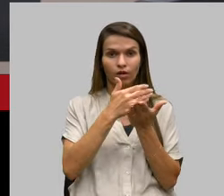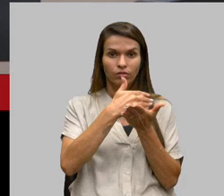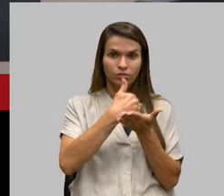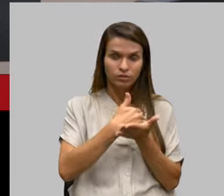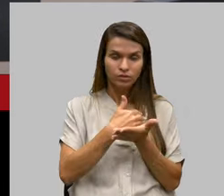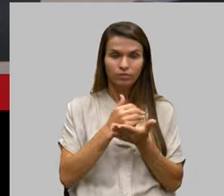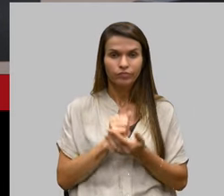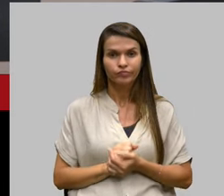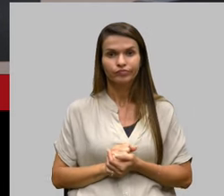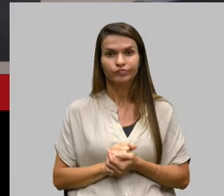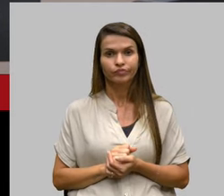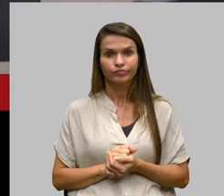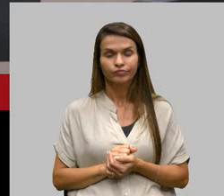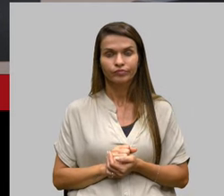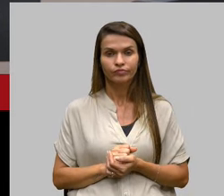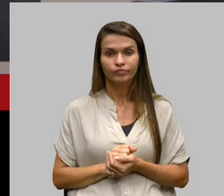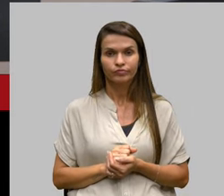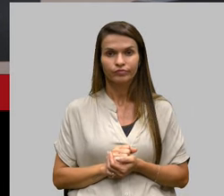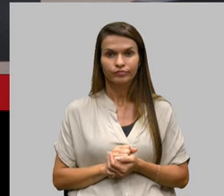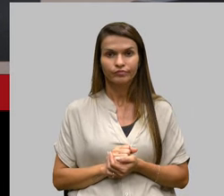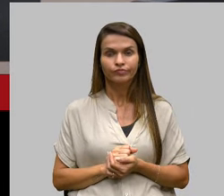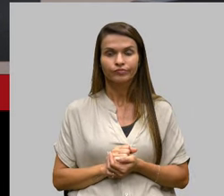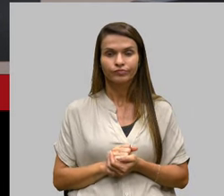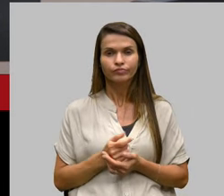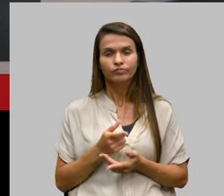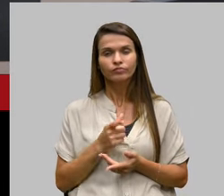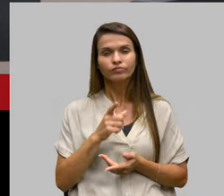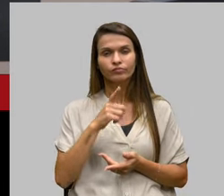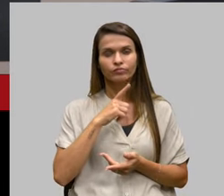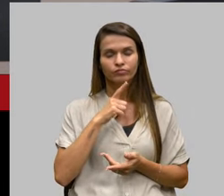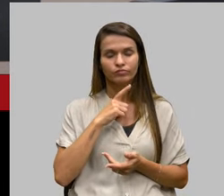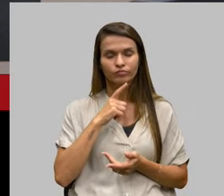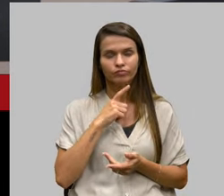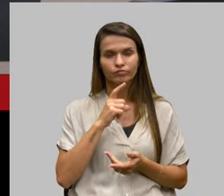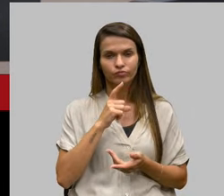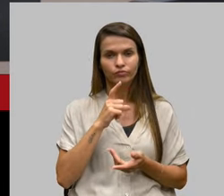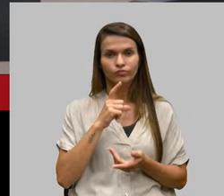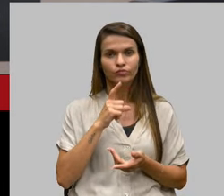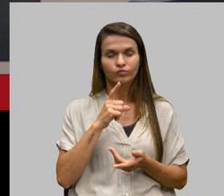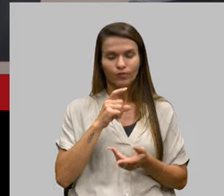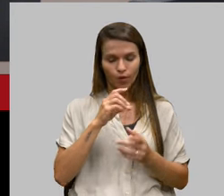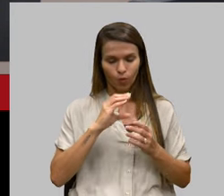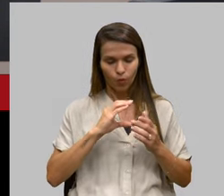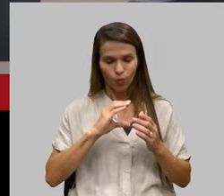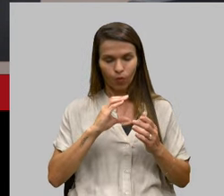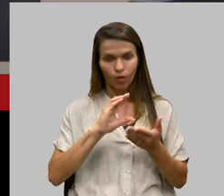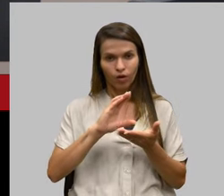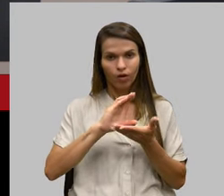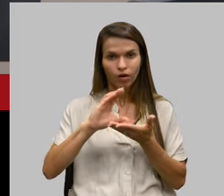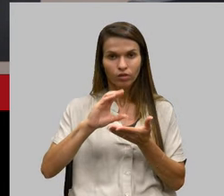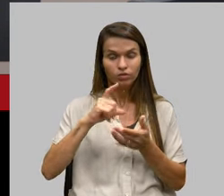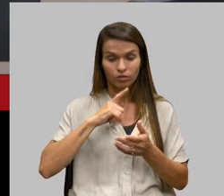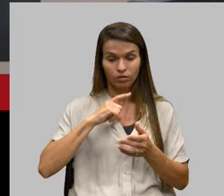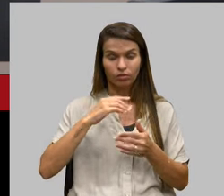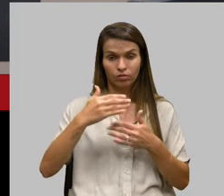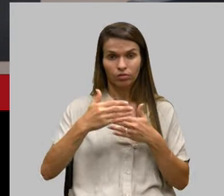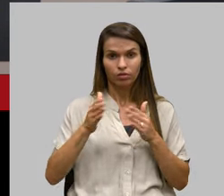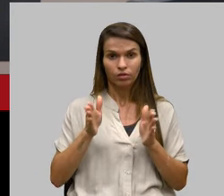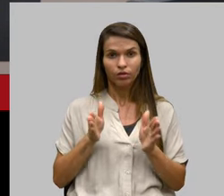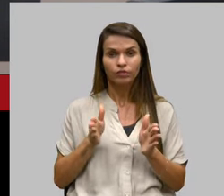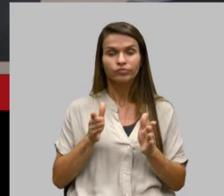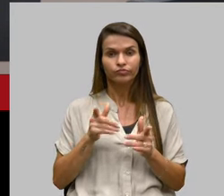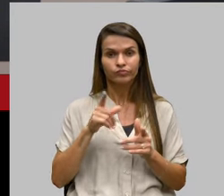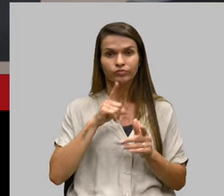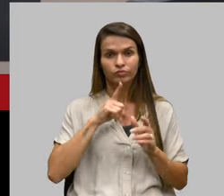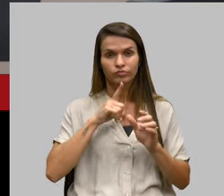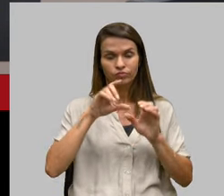segunda lei de parcelamento quando você pega a quantidade de recursos que os regimes próprios deveriam ter em caixa e que estão na estrutura